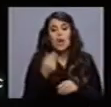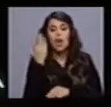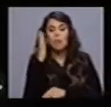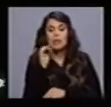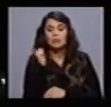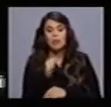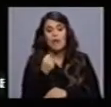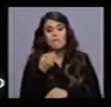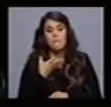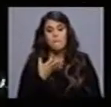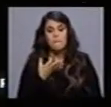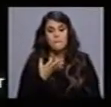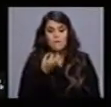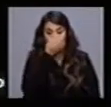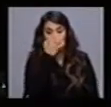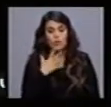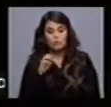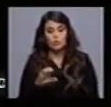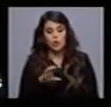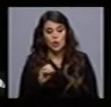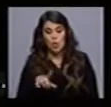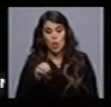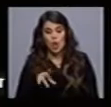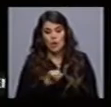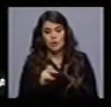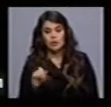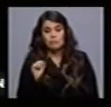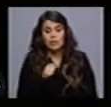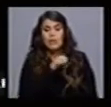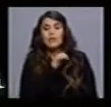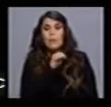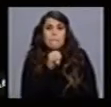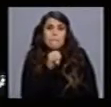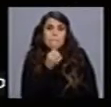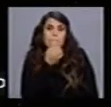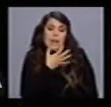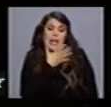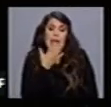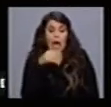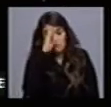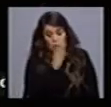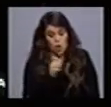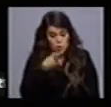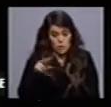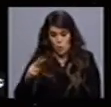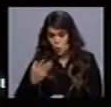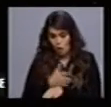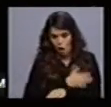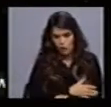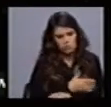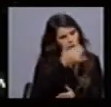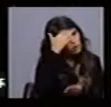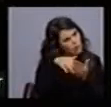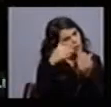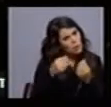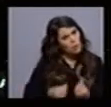flor Glória da Manhã. Então o que é que eles pensaram? Bom, nós já sabemos que estas duas sementes anteriores resultaram no espaço. E